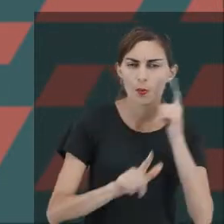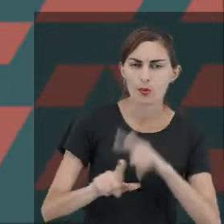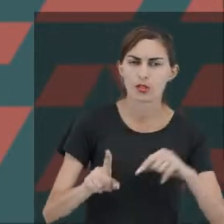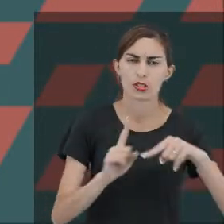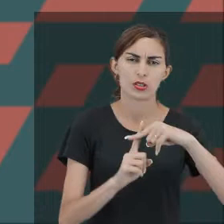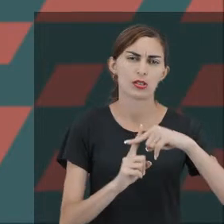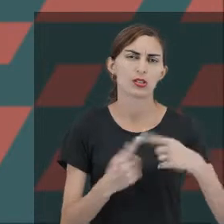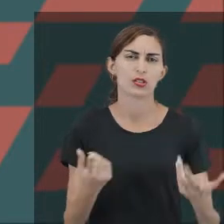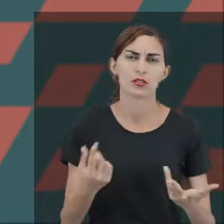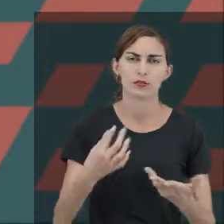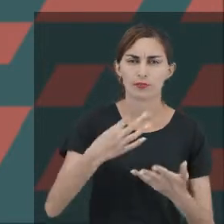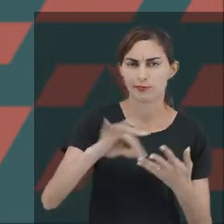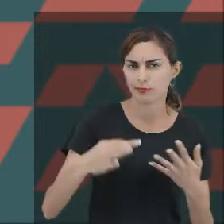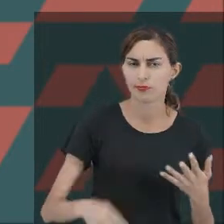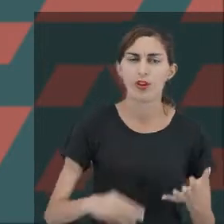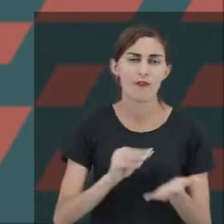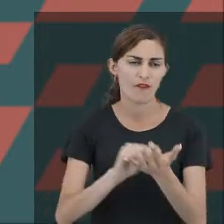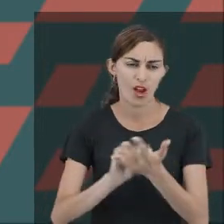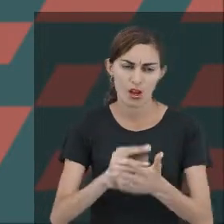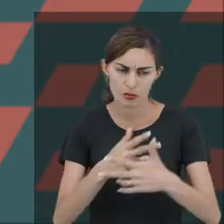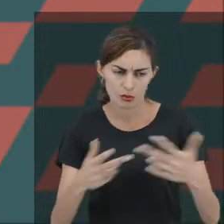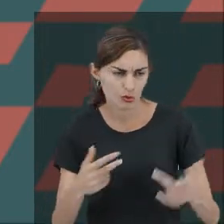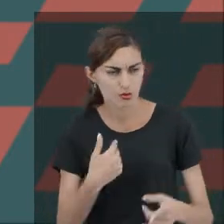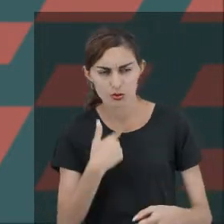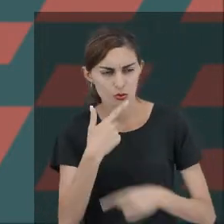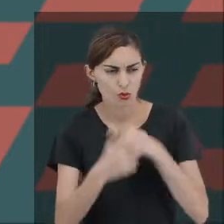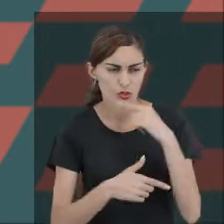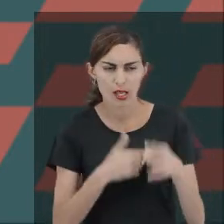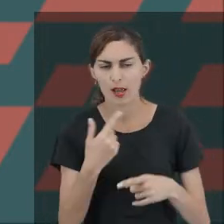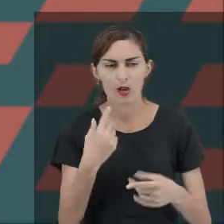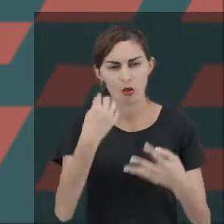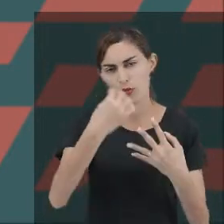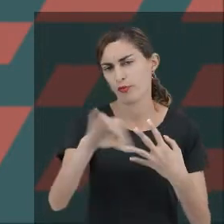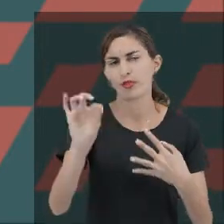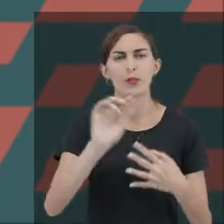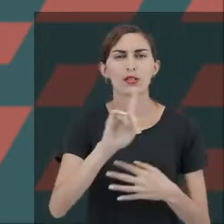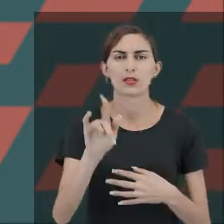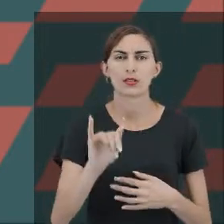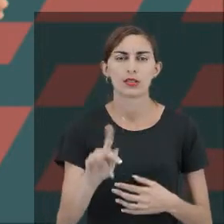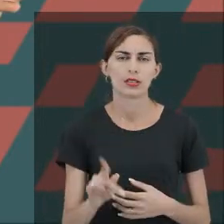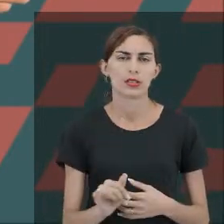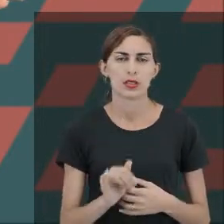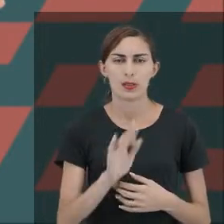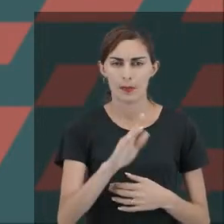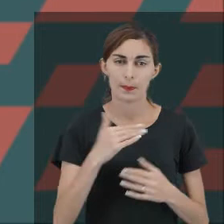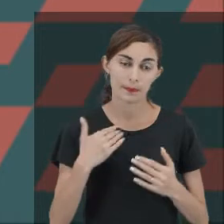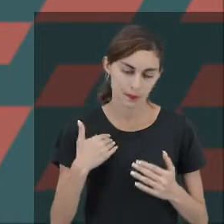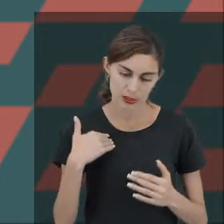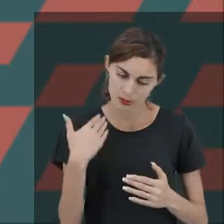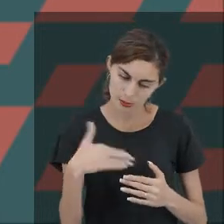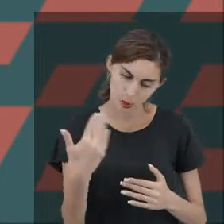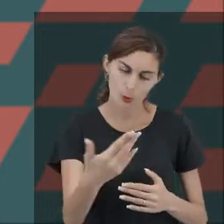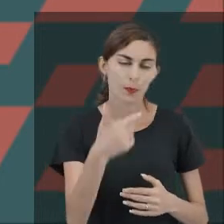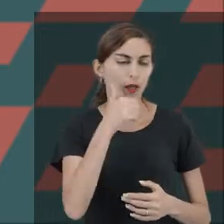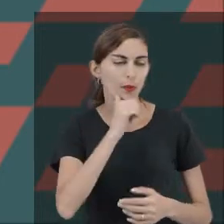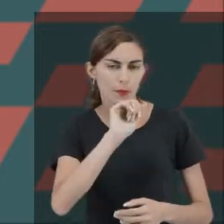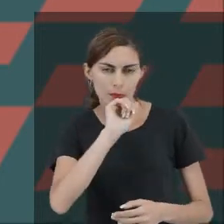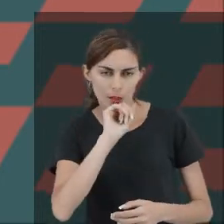de resultado positivo e pela falta de exantema. Mas essa criança deve ainda ser